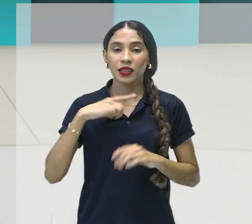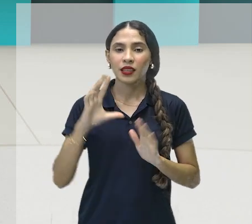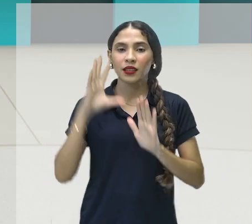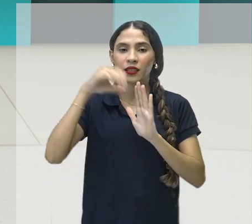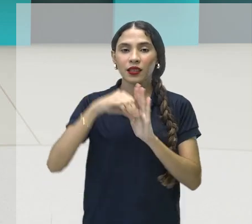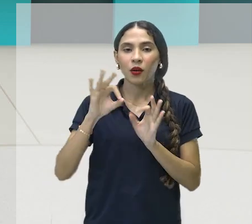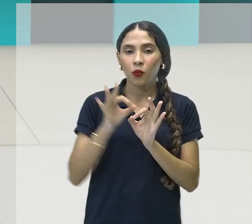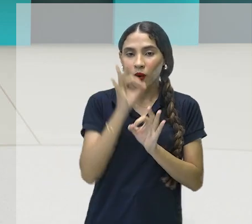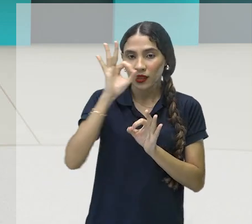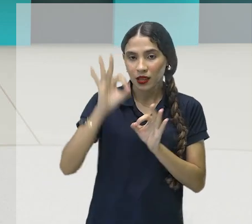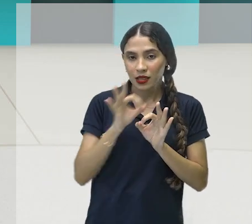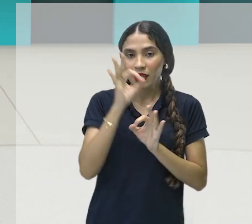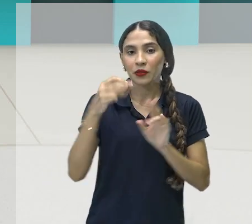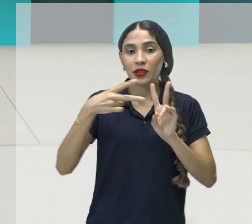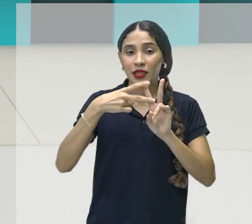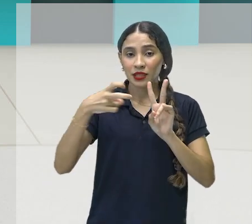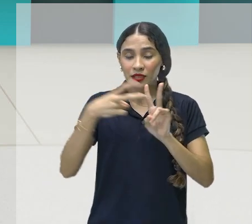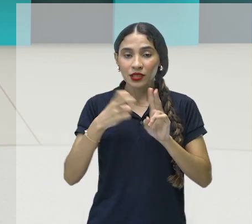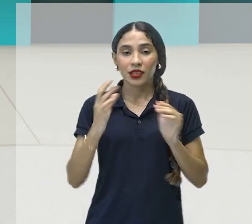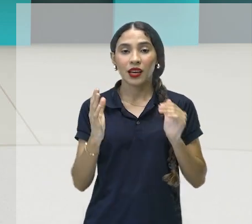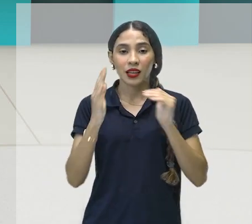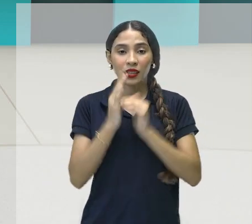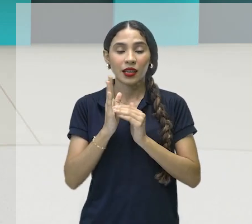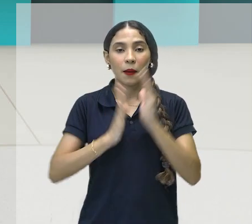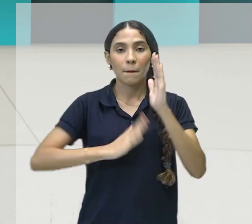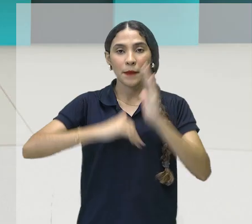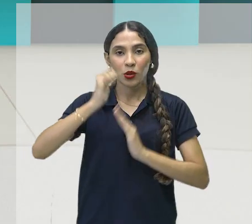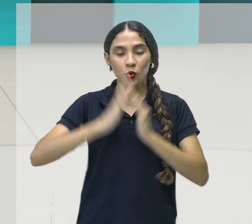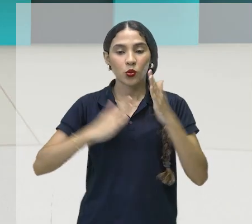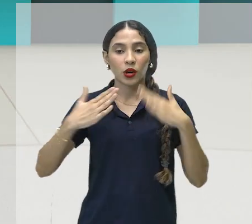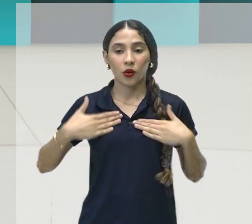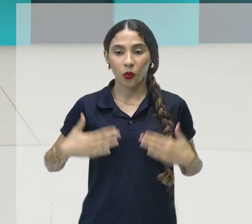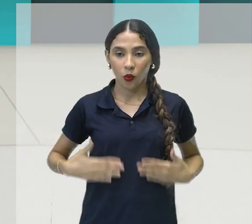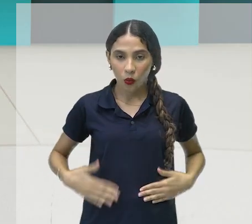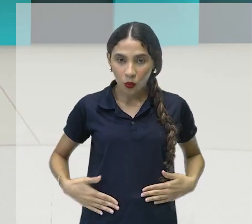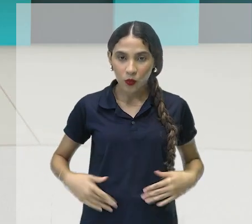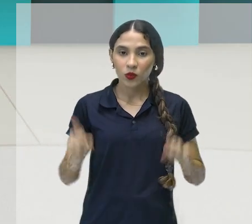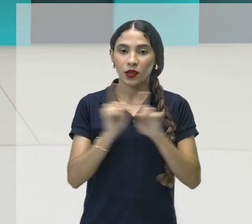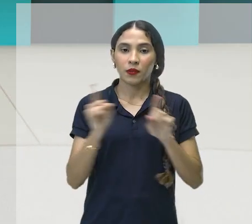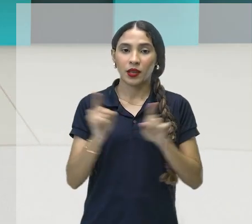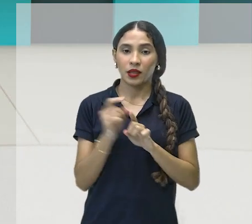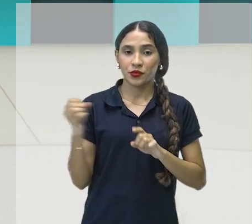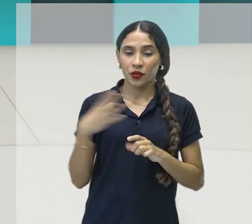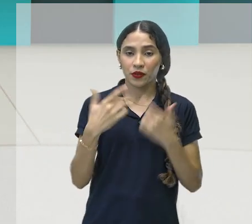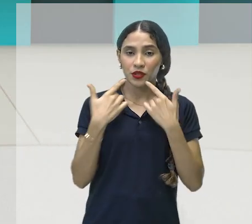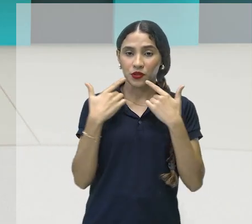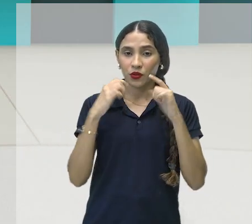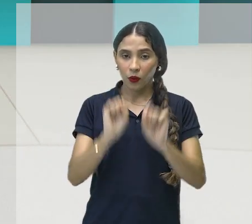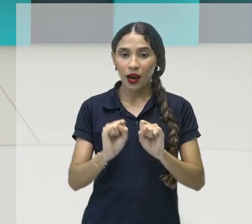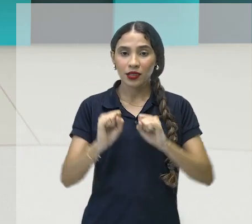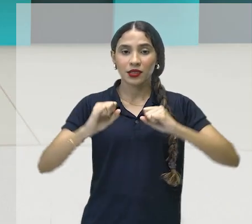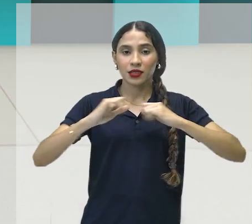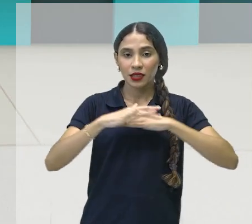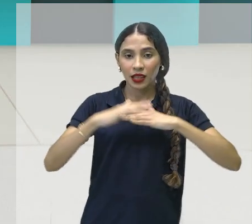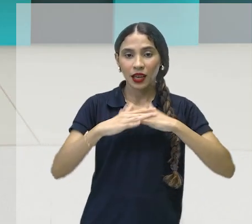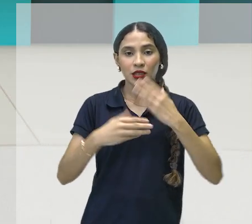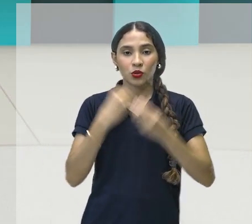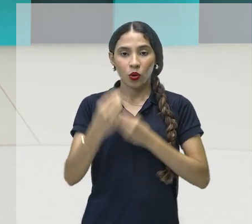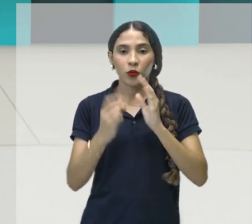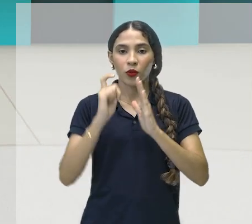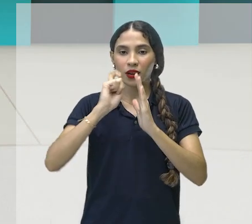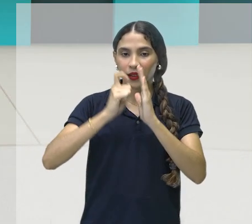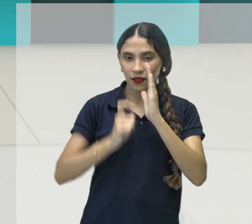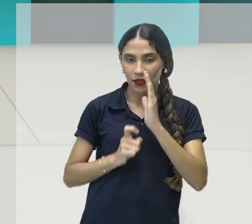que incluem desde o artesanato indígena e as pinturas corporais, até as novas linguagens urbanas,